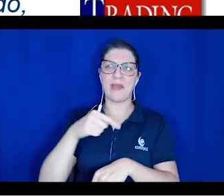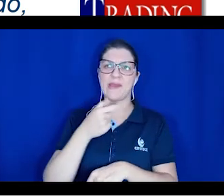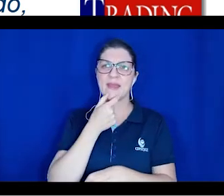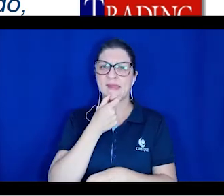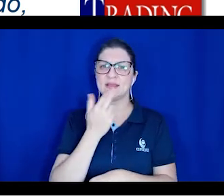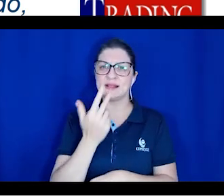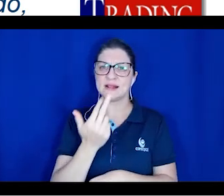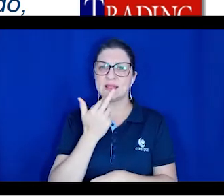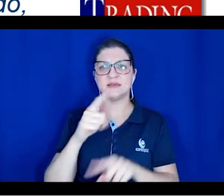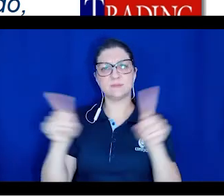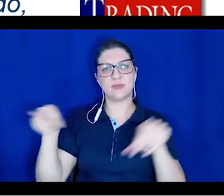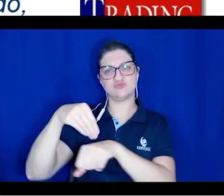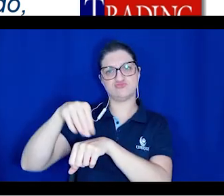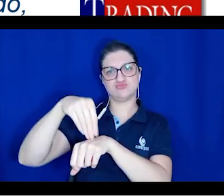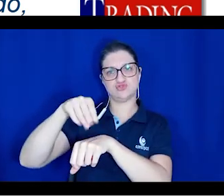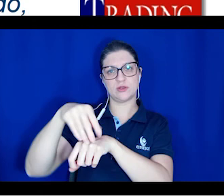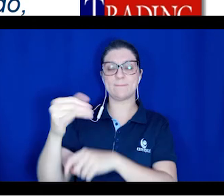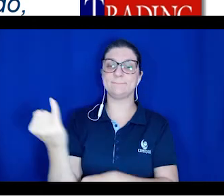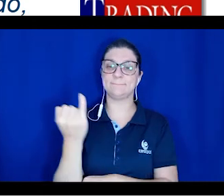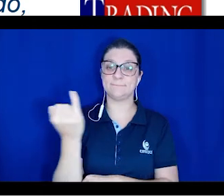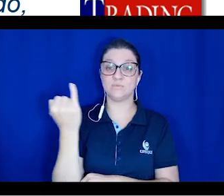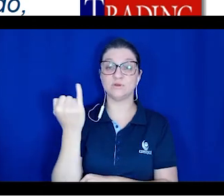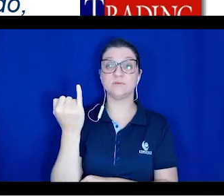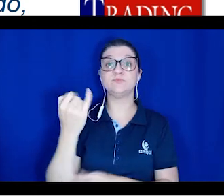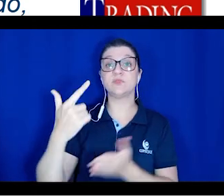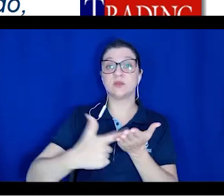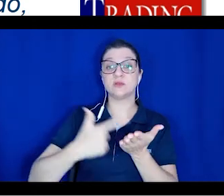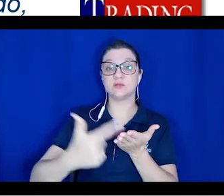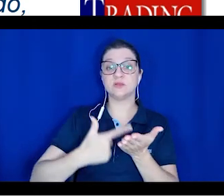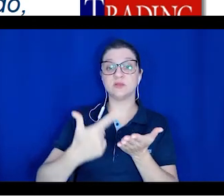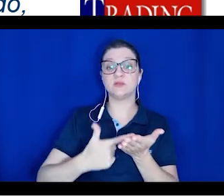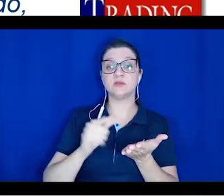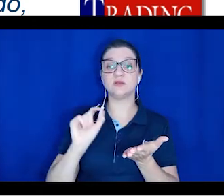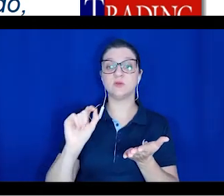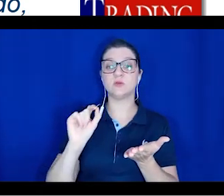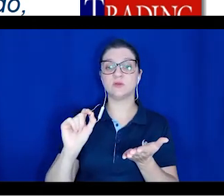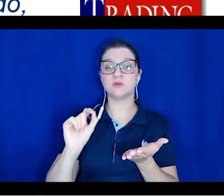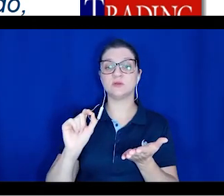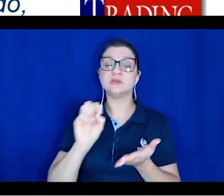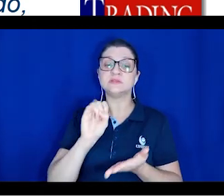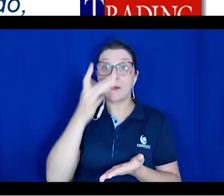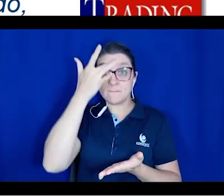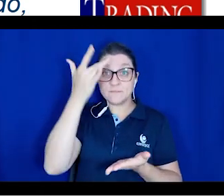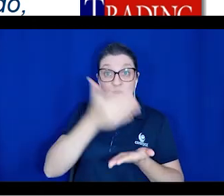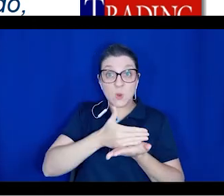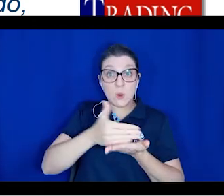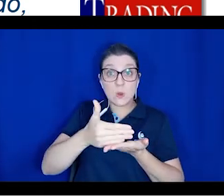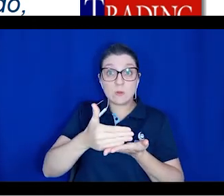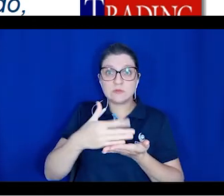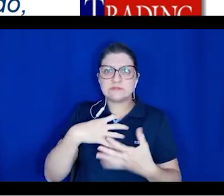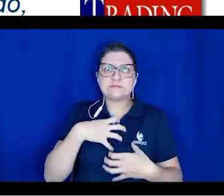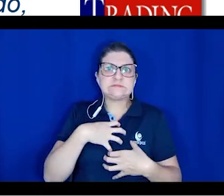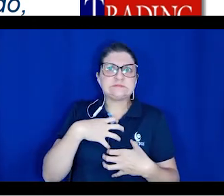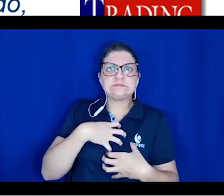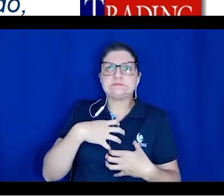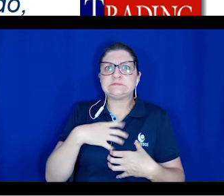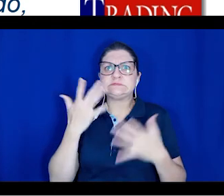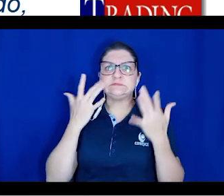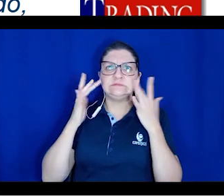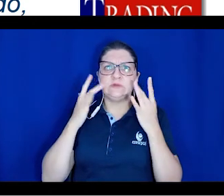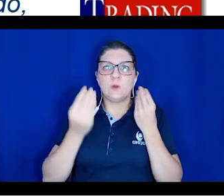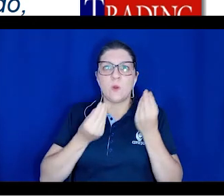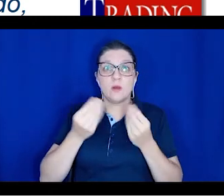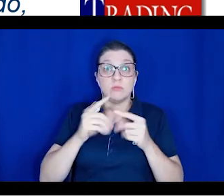dicas importantes. E eles nos dizem que iniciantes ficam sensíveis quando operam no mercado, mas se você